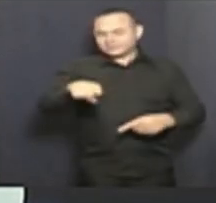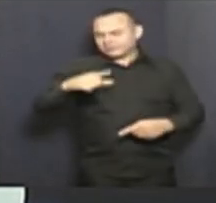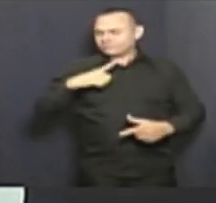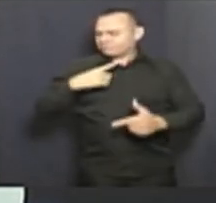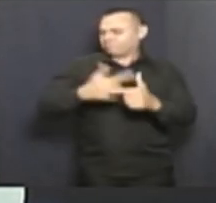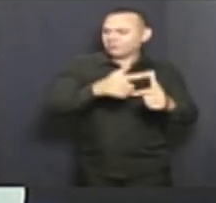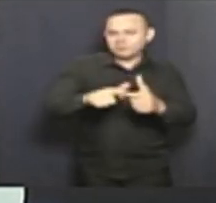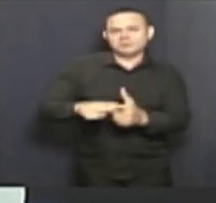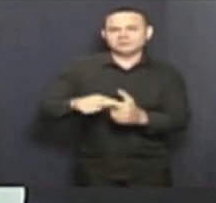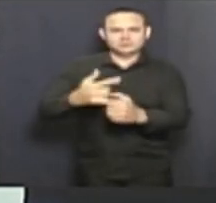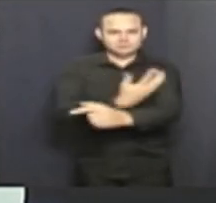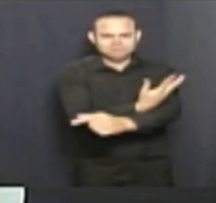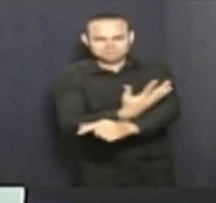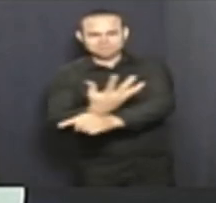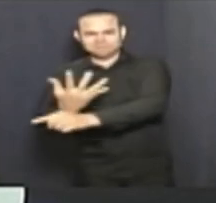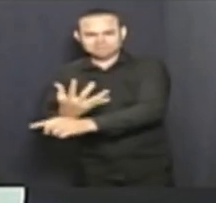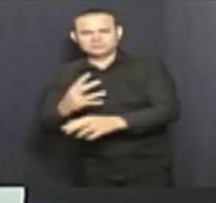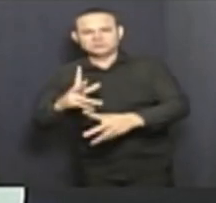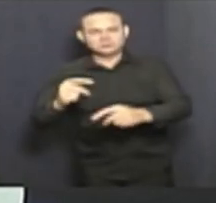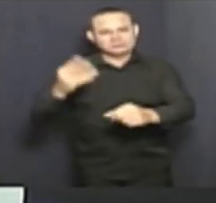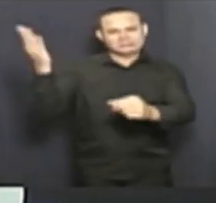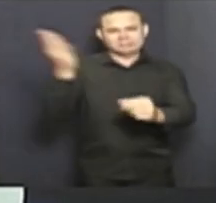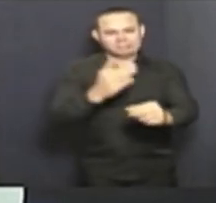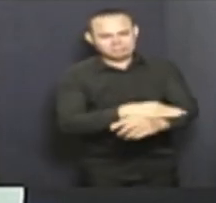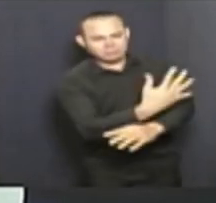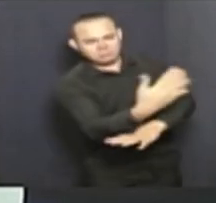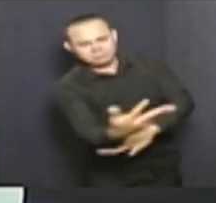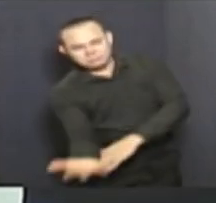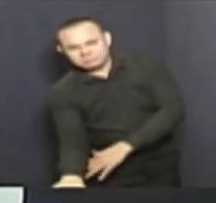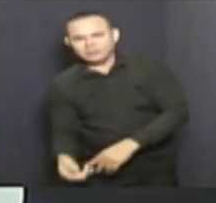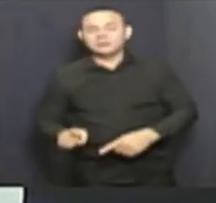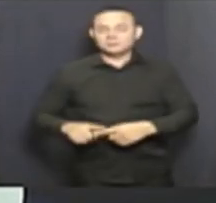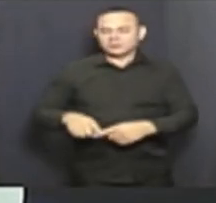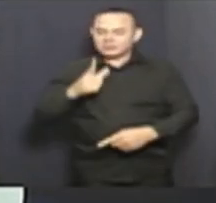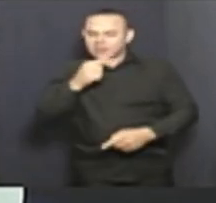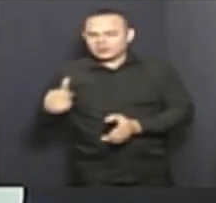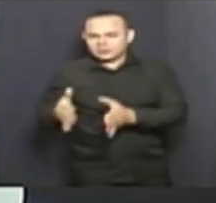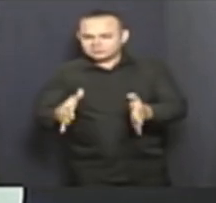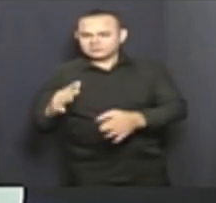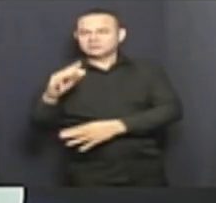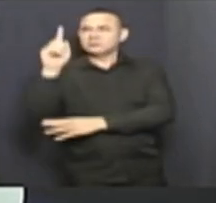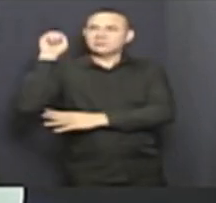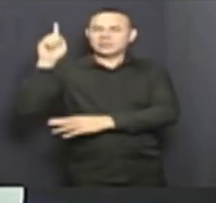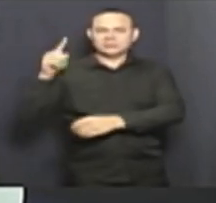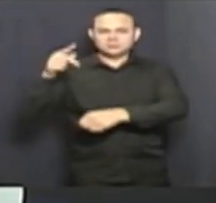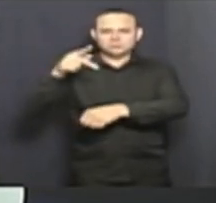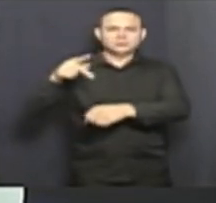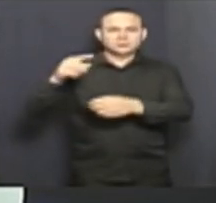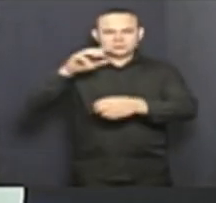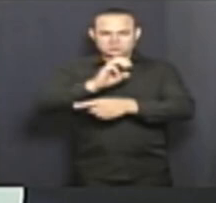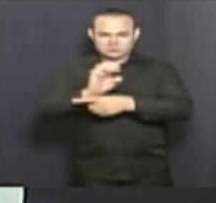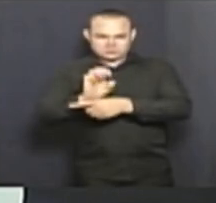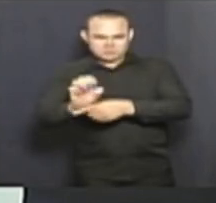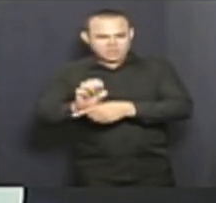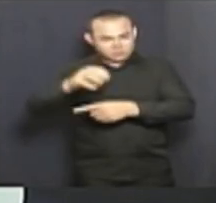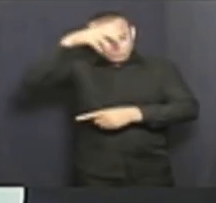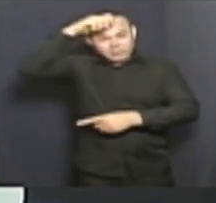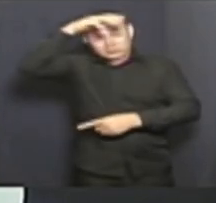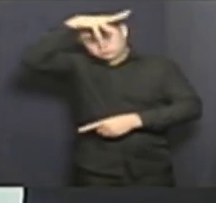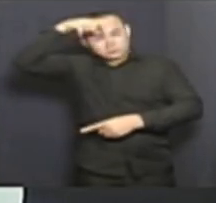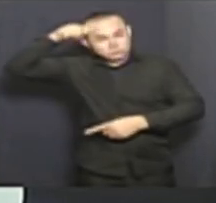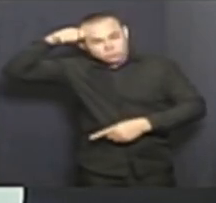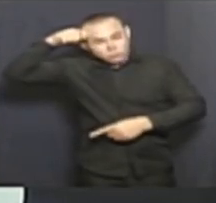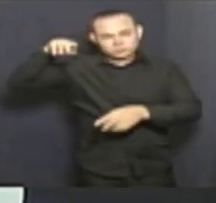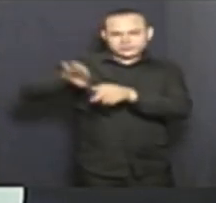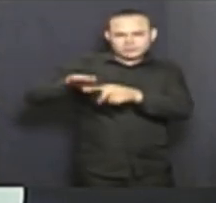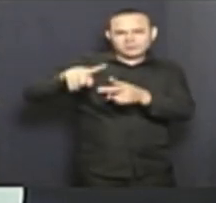quando devastou cerrado principalmente na cabeceira do rio lá no mato grosso e no mato grosso do sul sem nenhuma precaução com